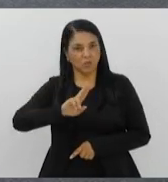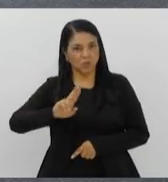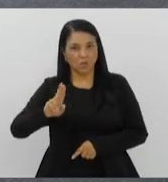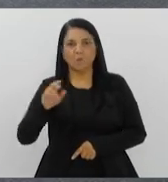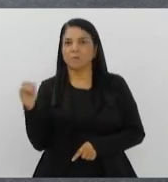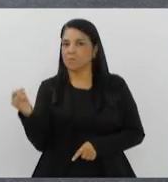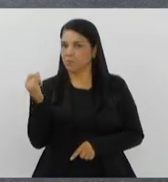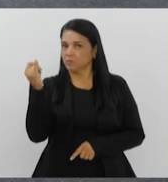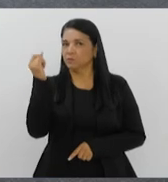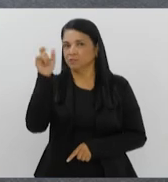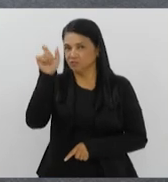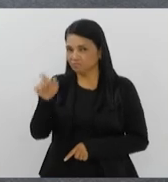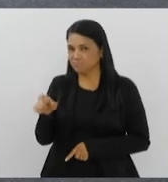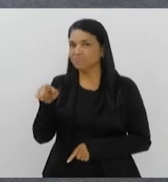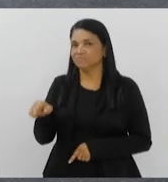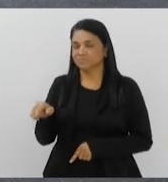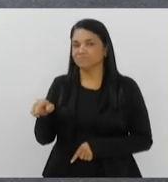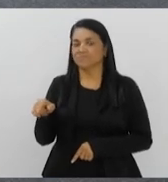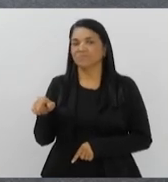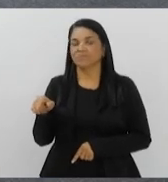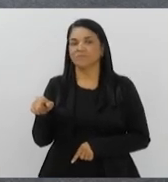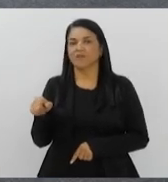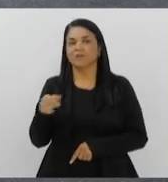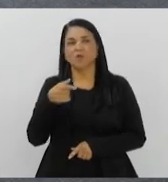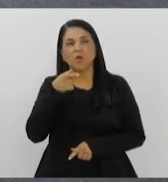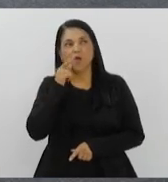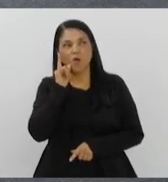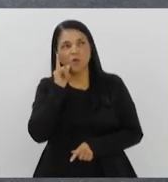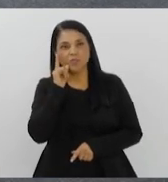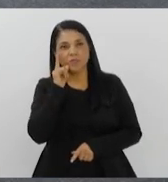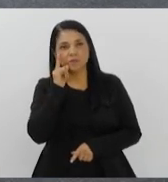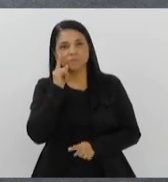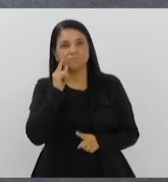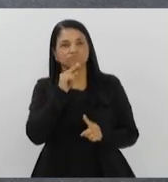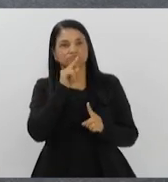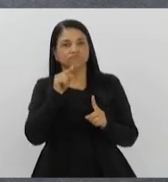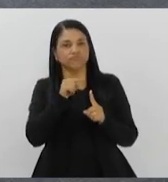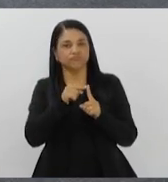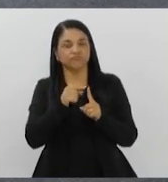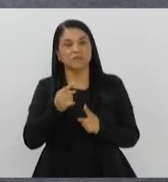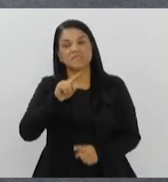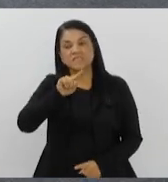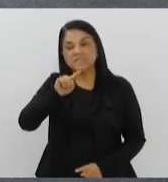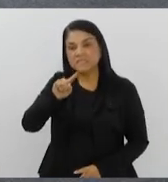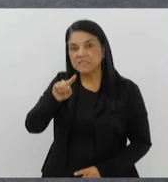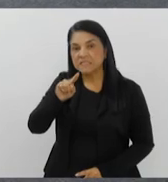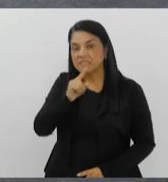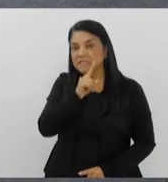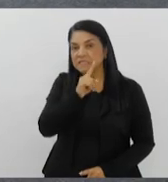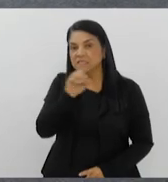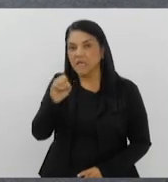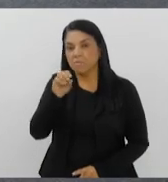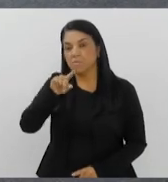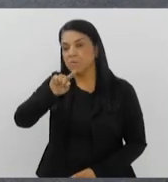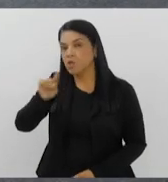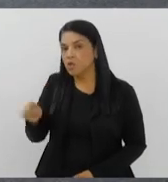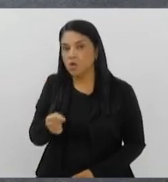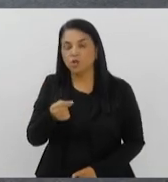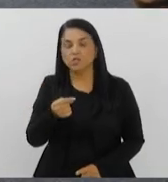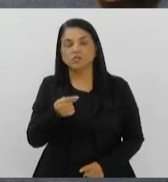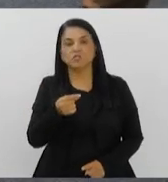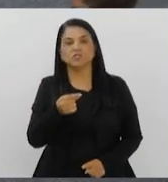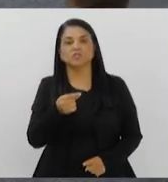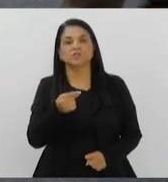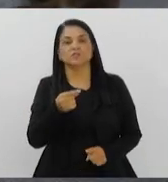Sua Faixa Planos, por exemplo, até ontem tinha atingido a marca de 100 milhões de ouvintes nas plataformas do